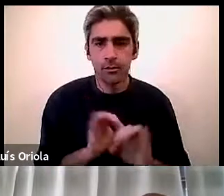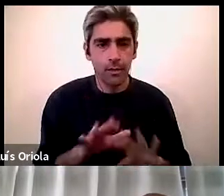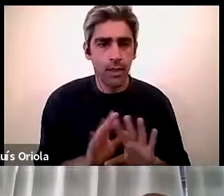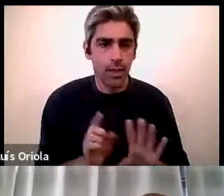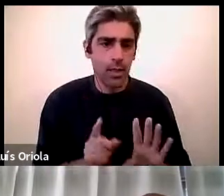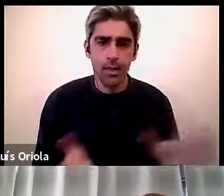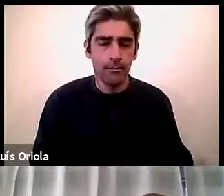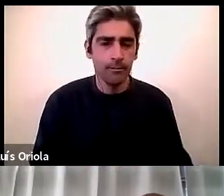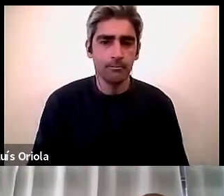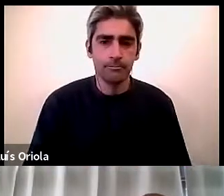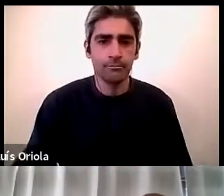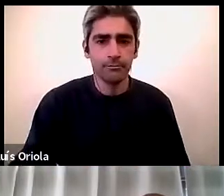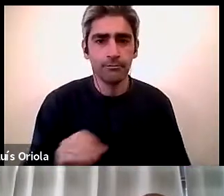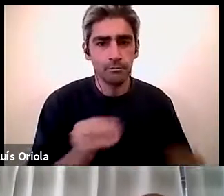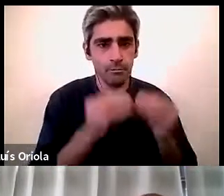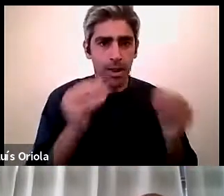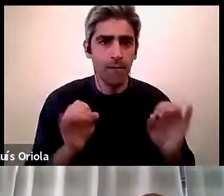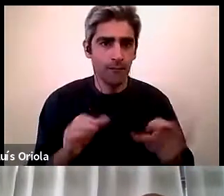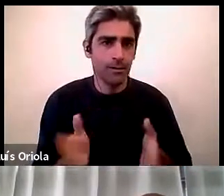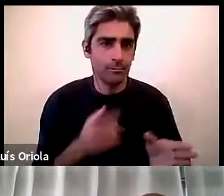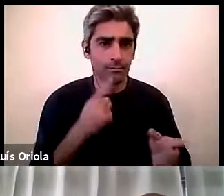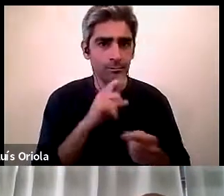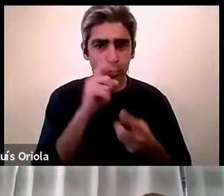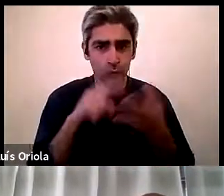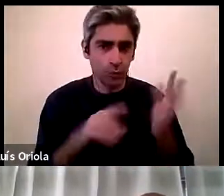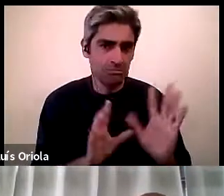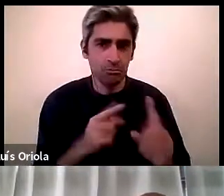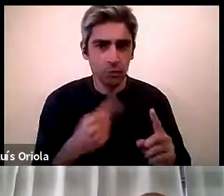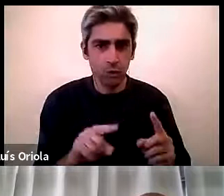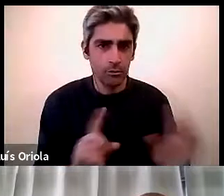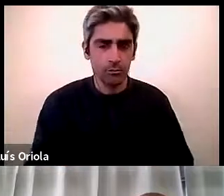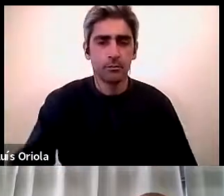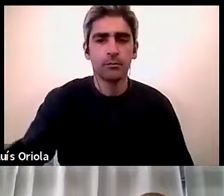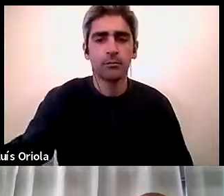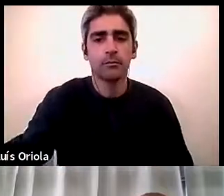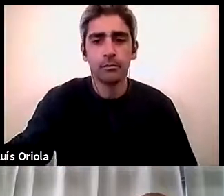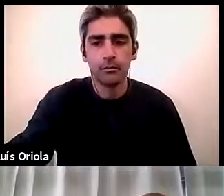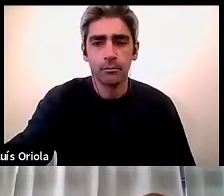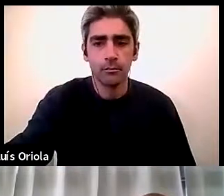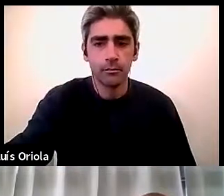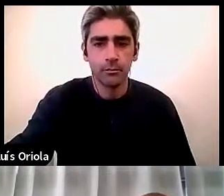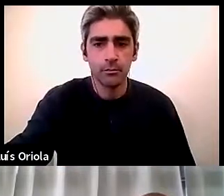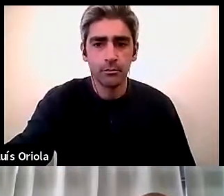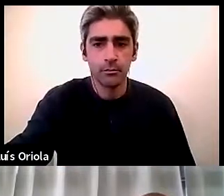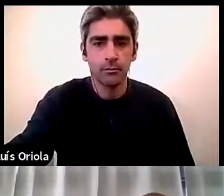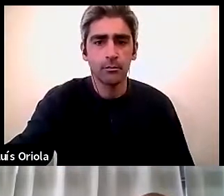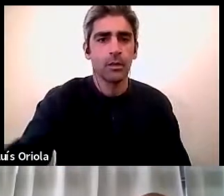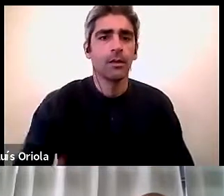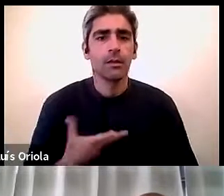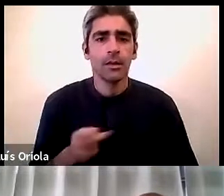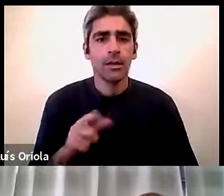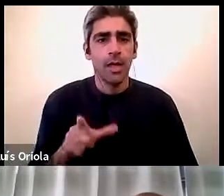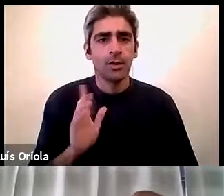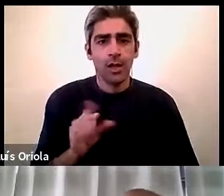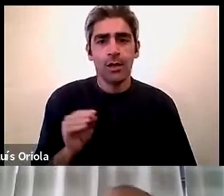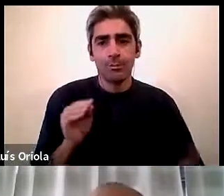com este painel de perguntas. Okay. Sim? Por acaso o Daniel até já escreveu